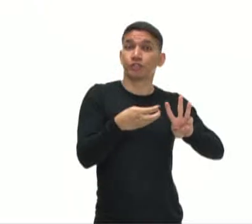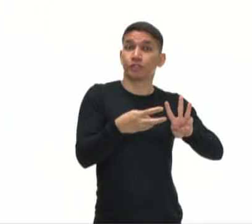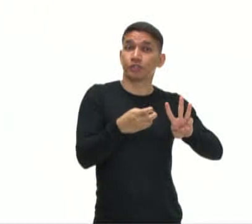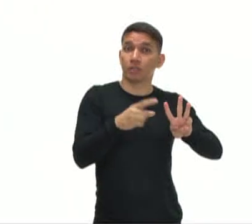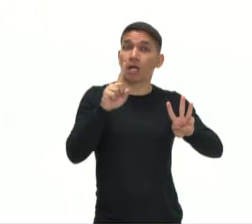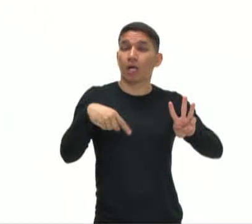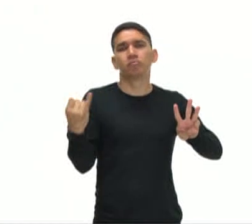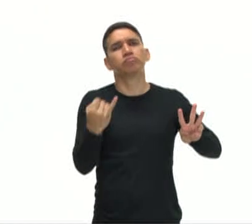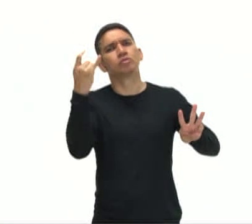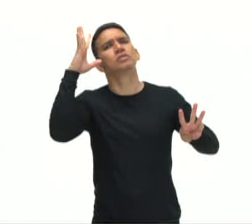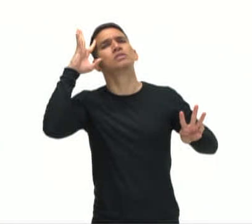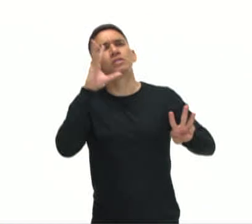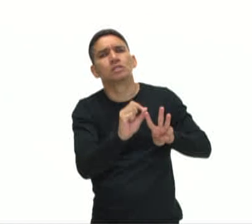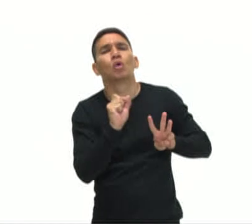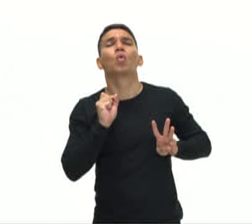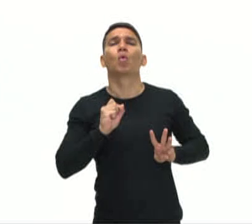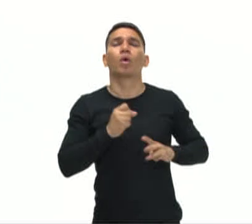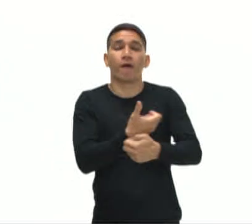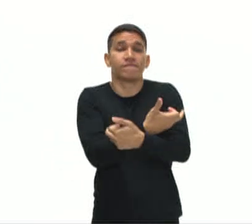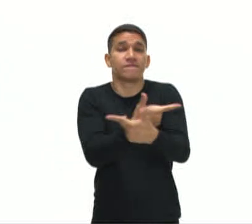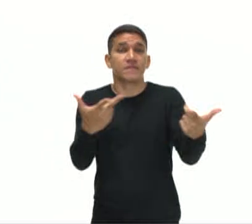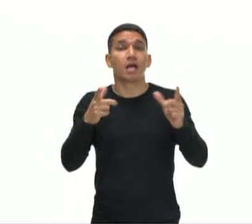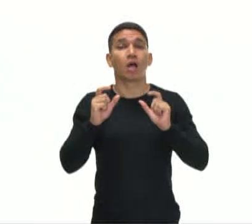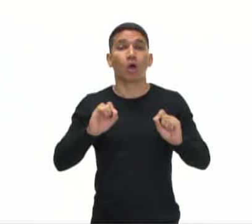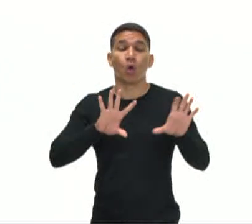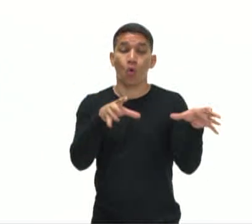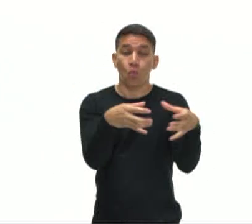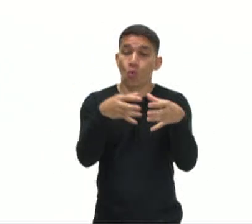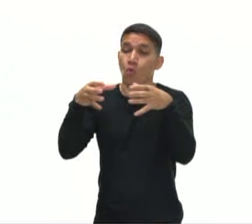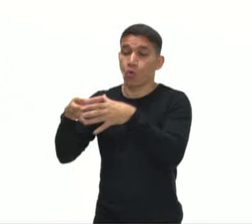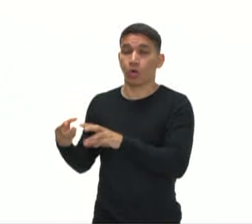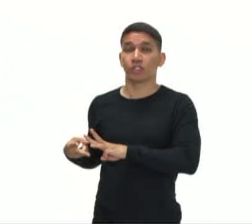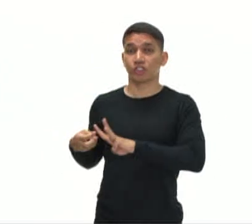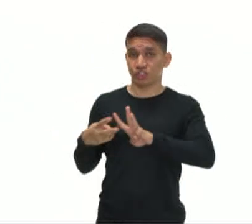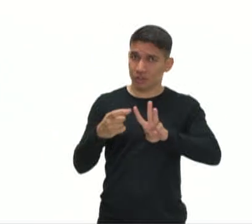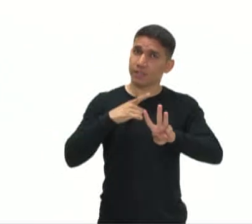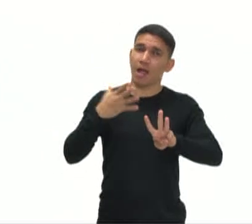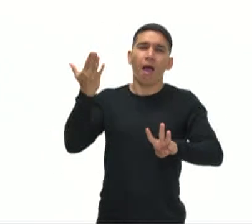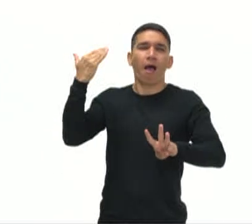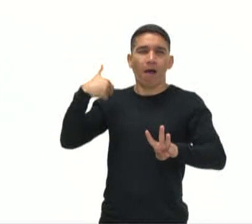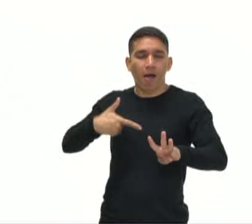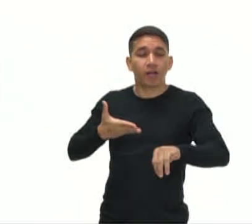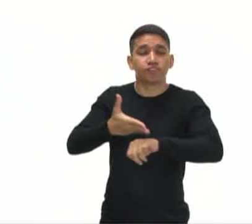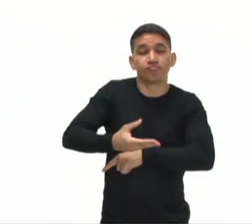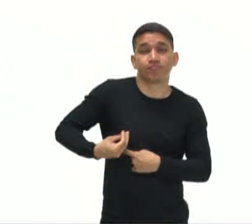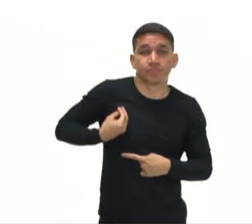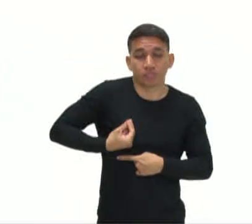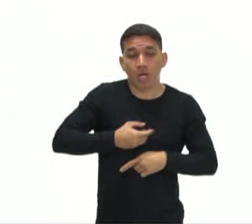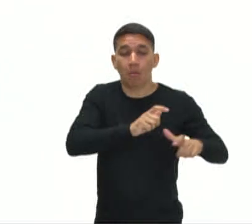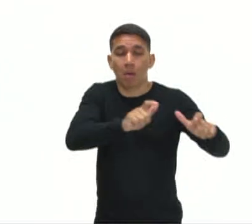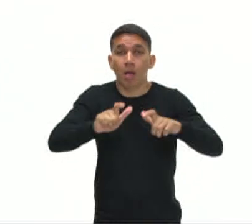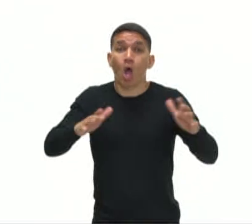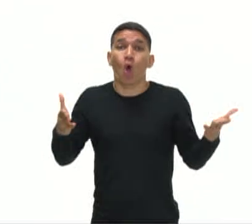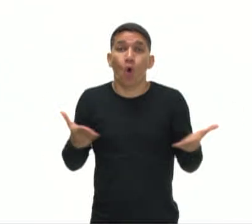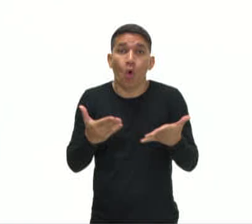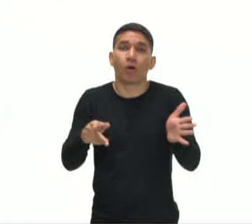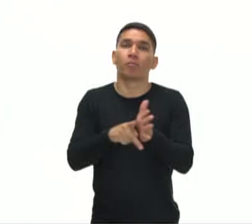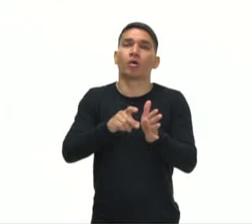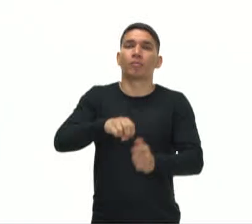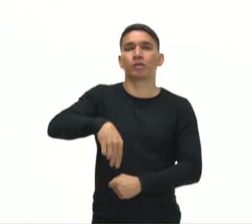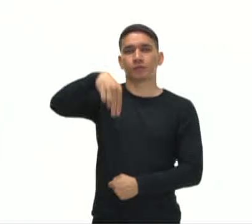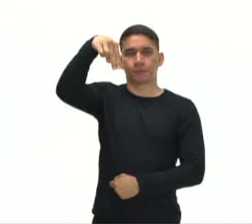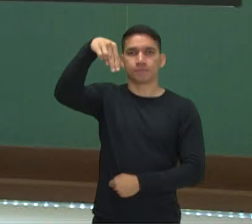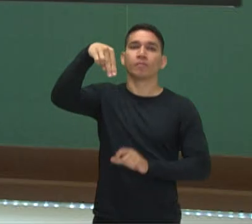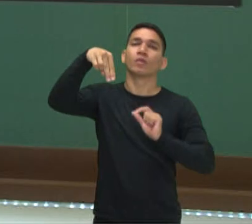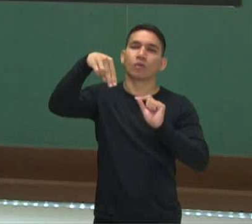importante saber que diversos grupos indígenas habitavam as terras que hoje compreendem a região norte.